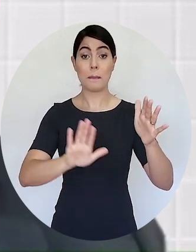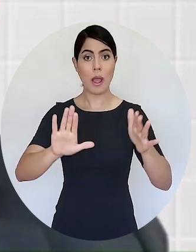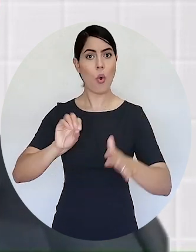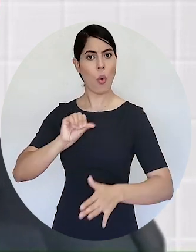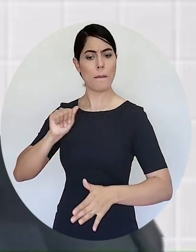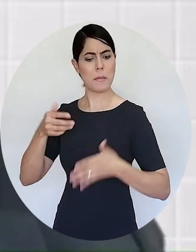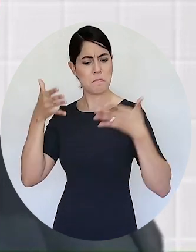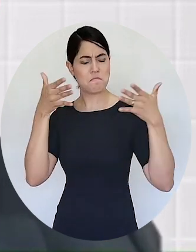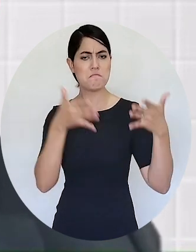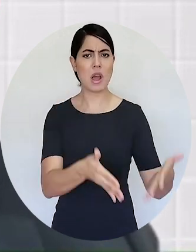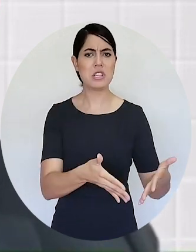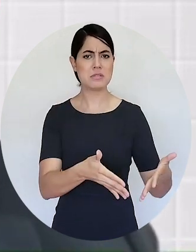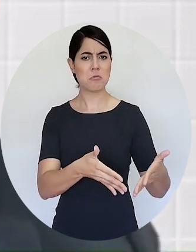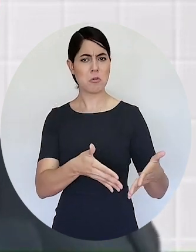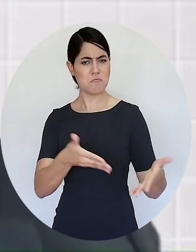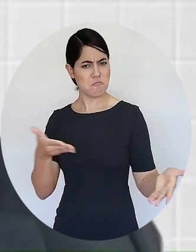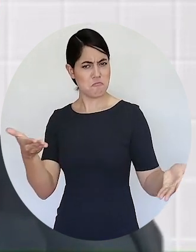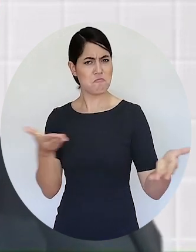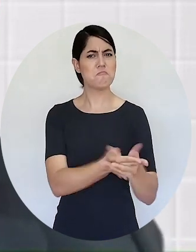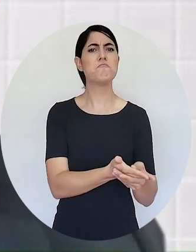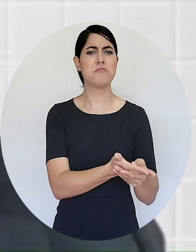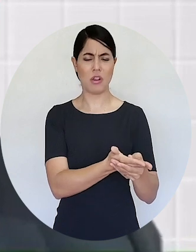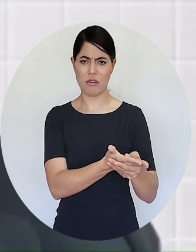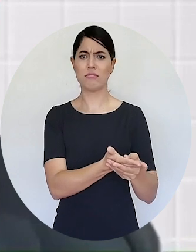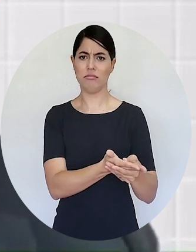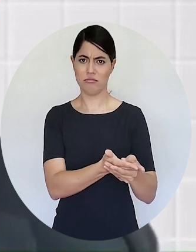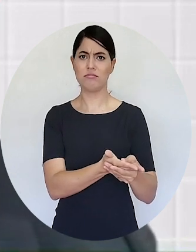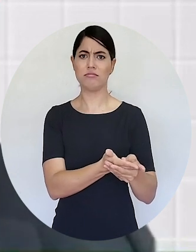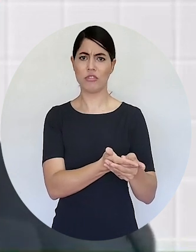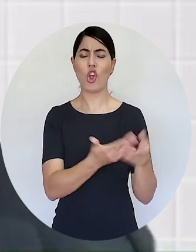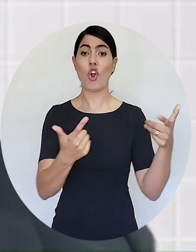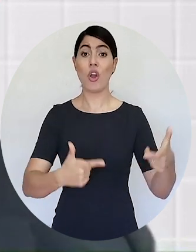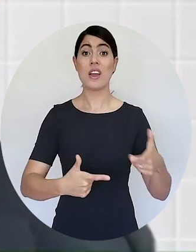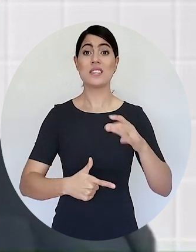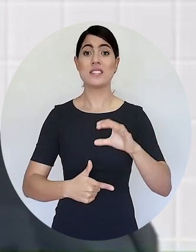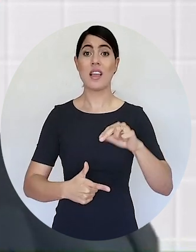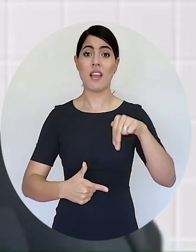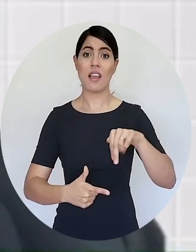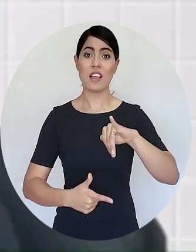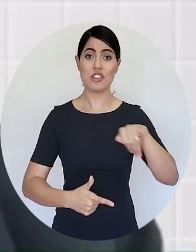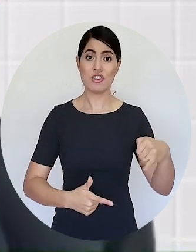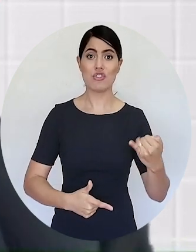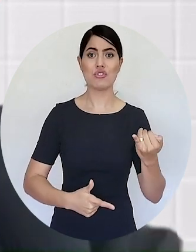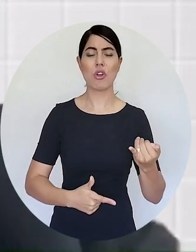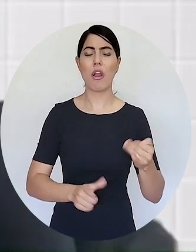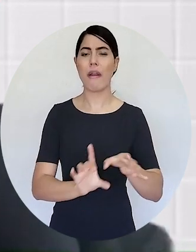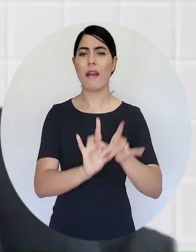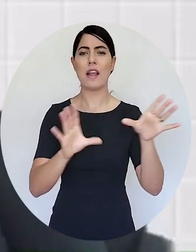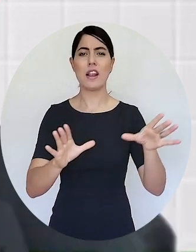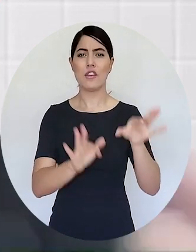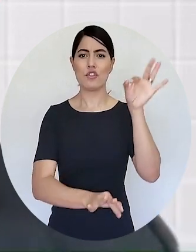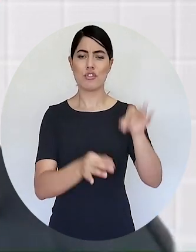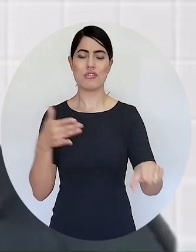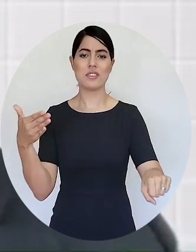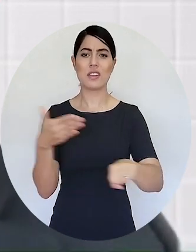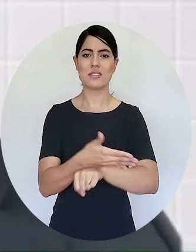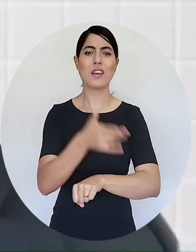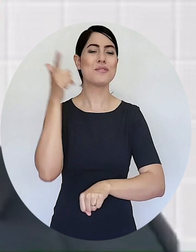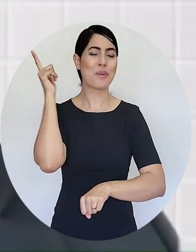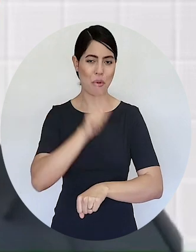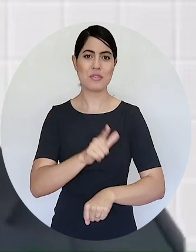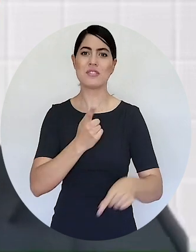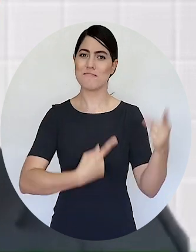fez presente. Ajuizamos um PCA no CNJ e conseguimos dar esse acesso à justiça, que, sem dúvida